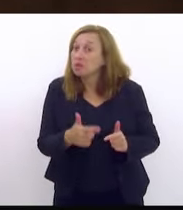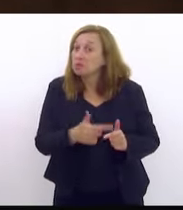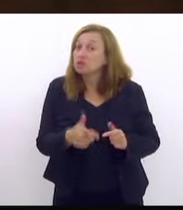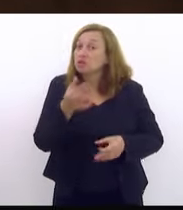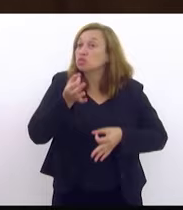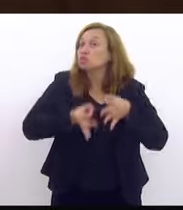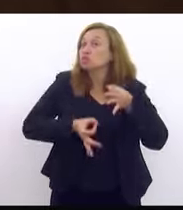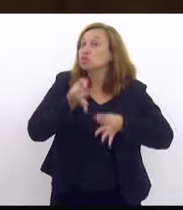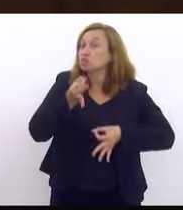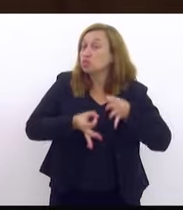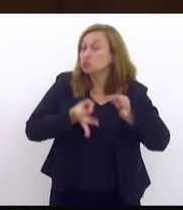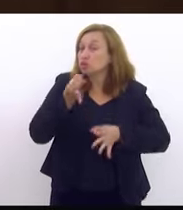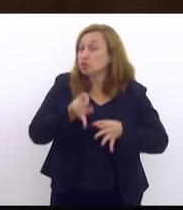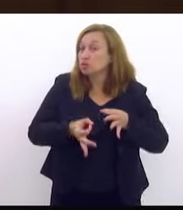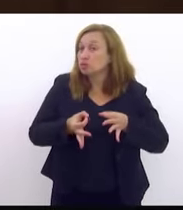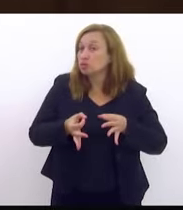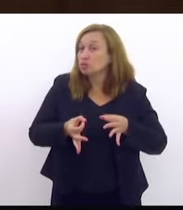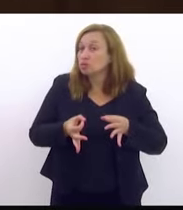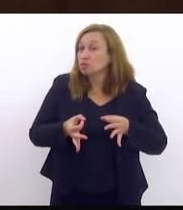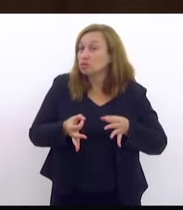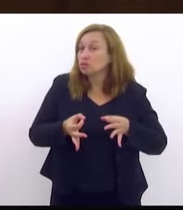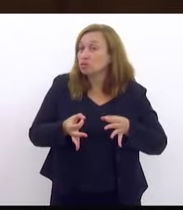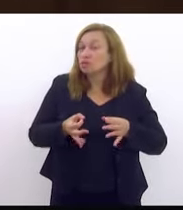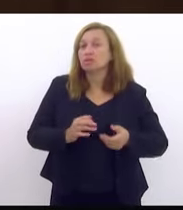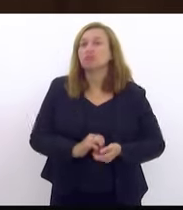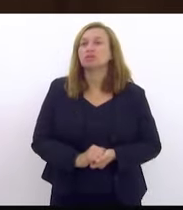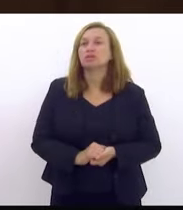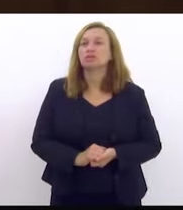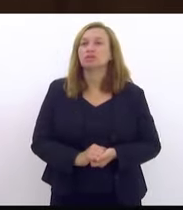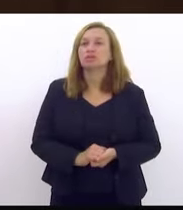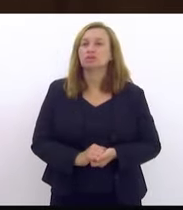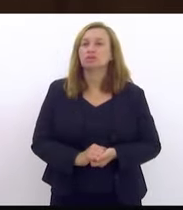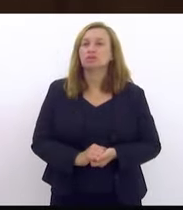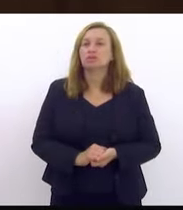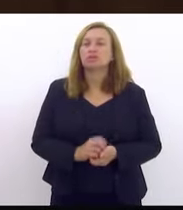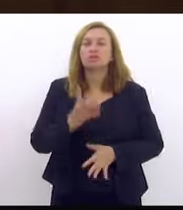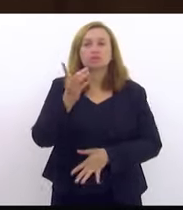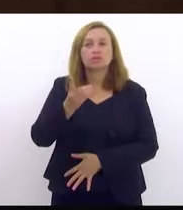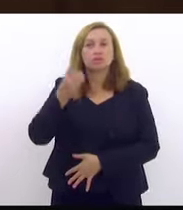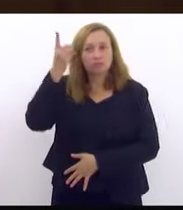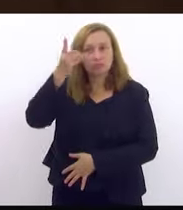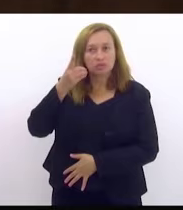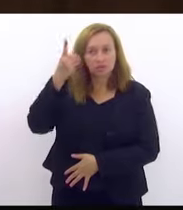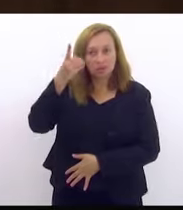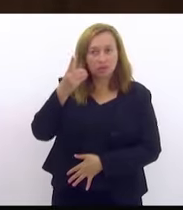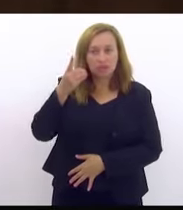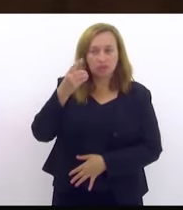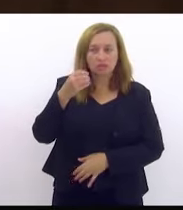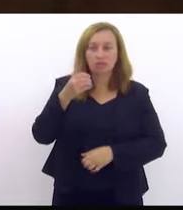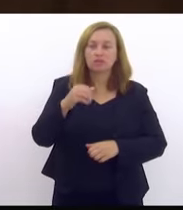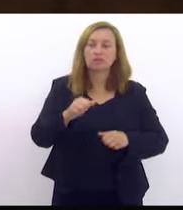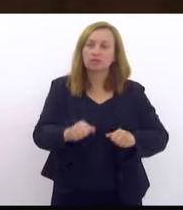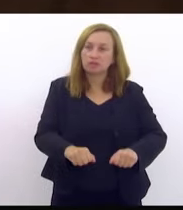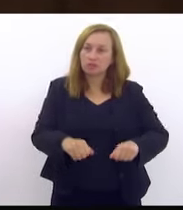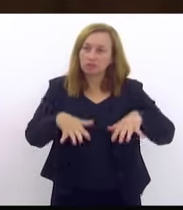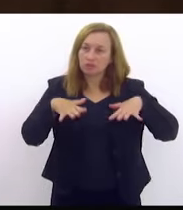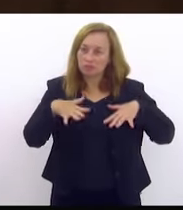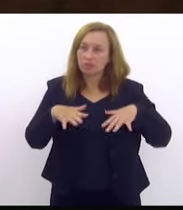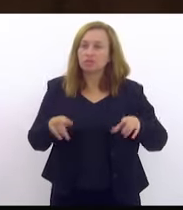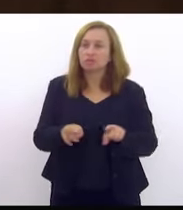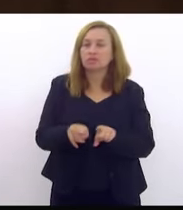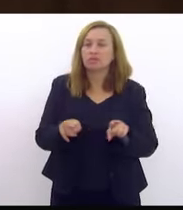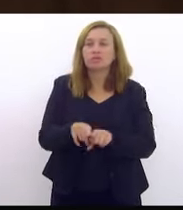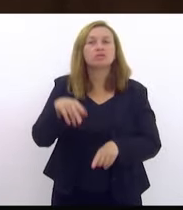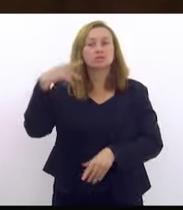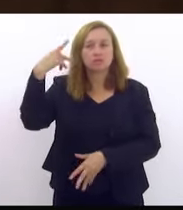jurídico e um problema que interpelará as e os deputados desta Assembleia e também, obviamente, os